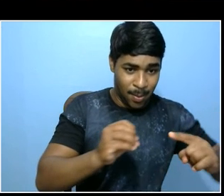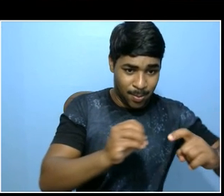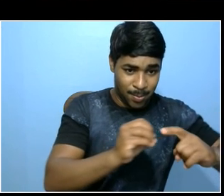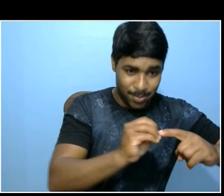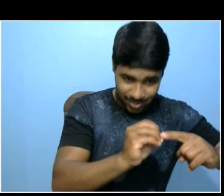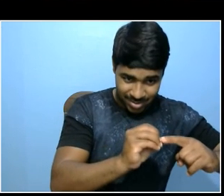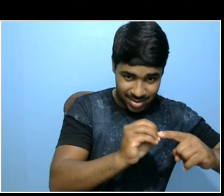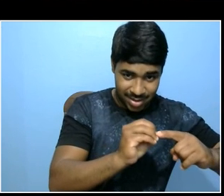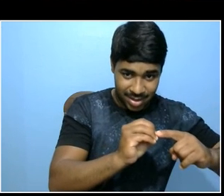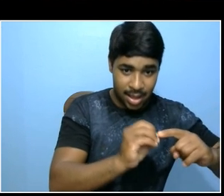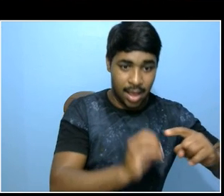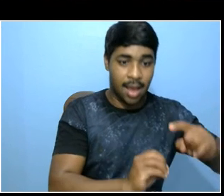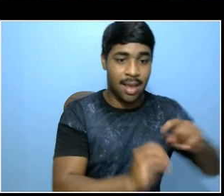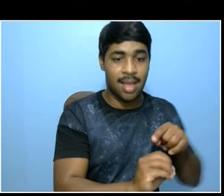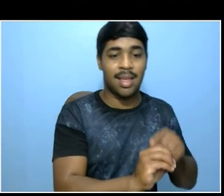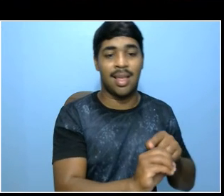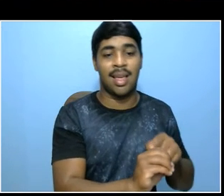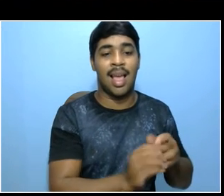ela pode formar a operária.